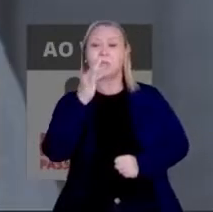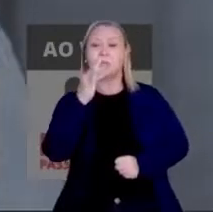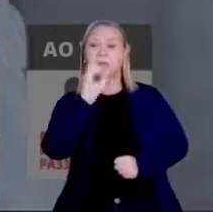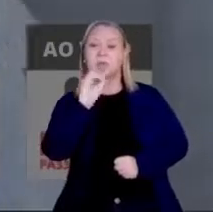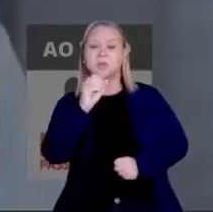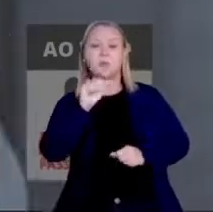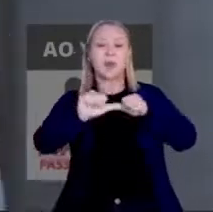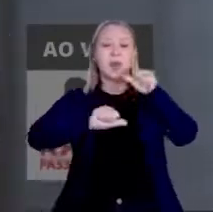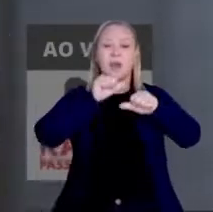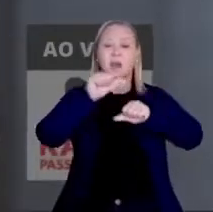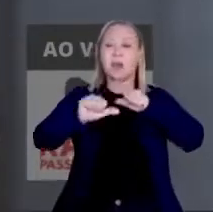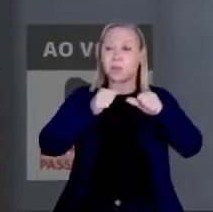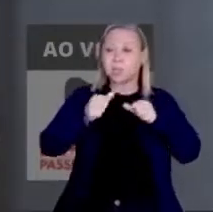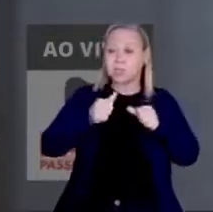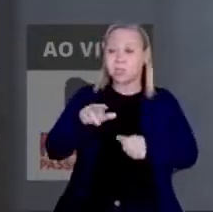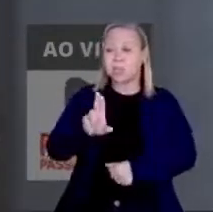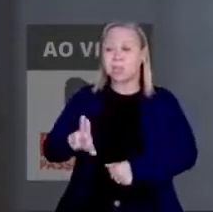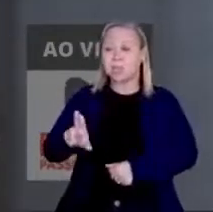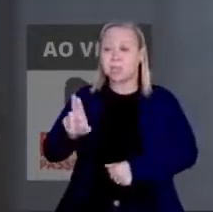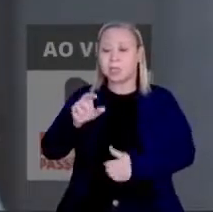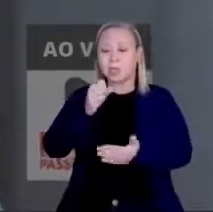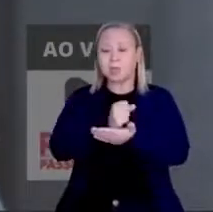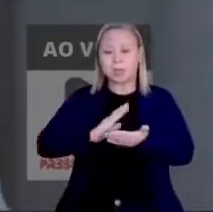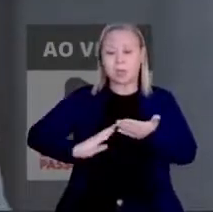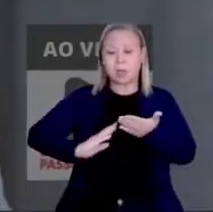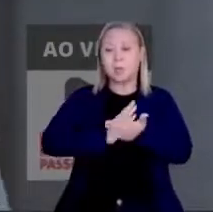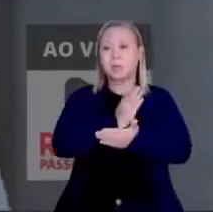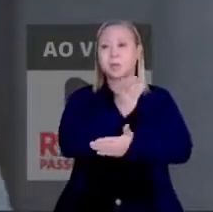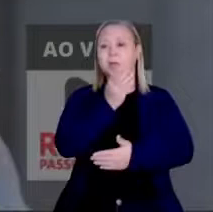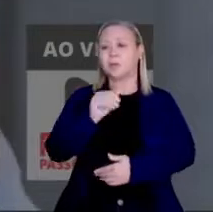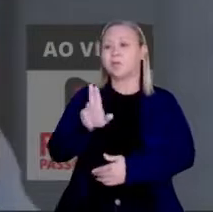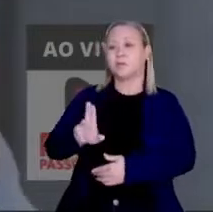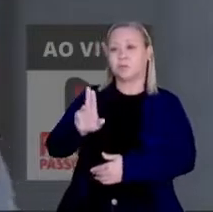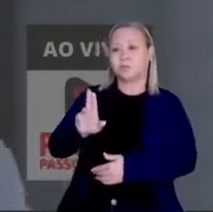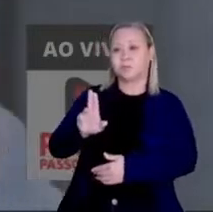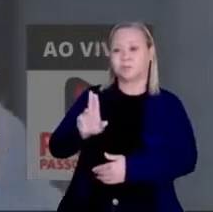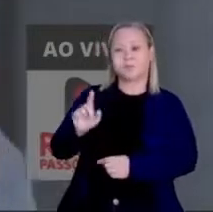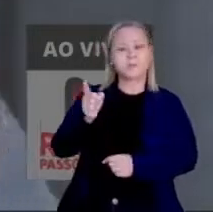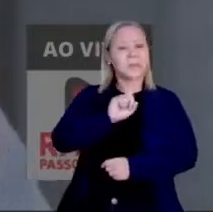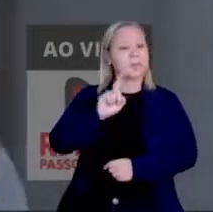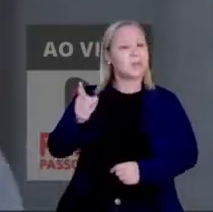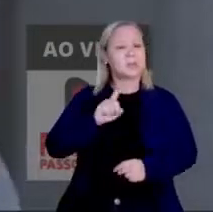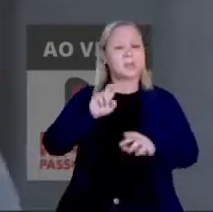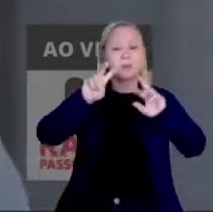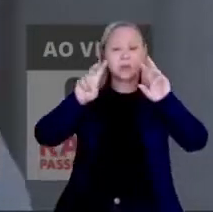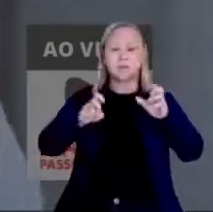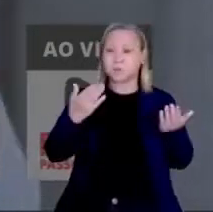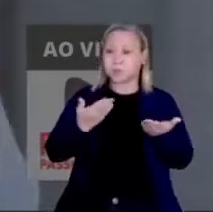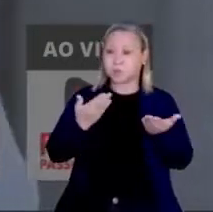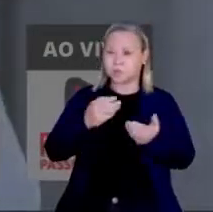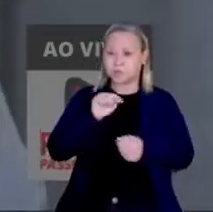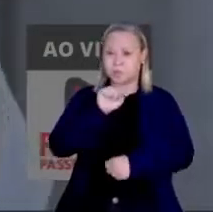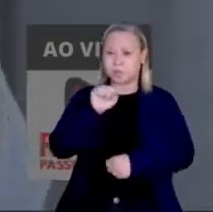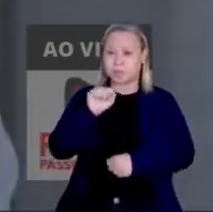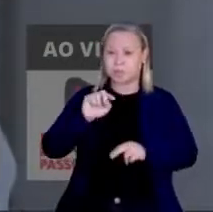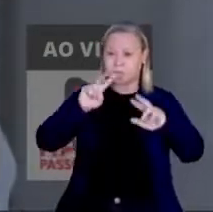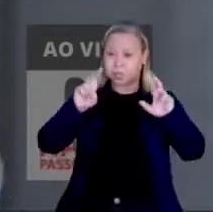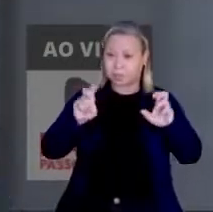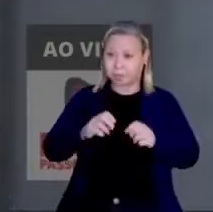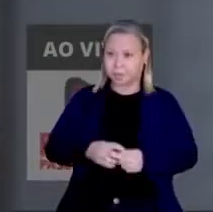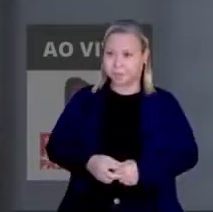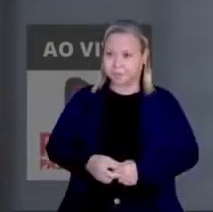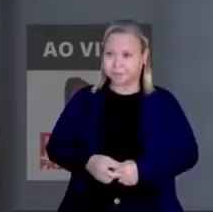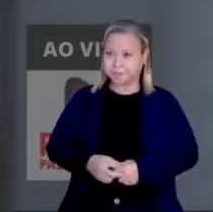as pessoas, é importante que o povo adquira mais capacidade de reagir, mais capacidade de discordar,